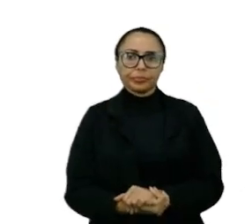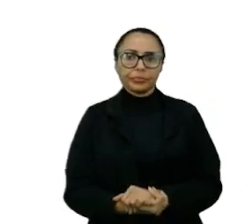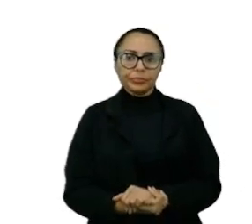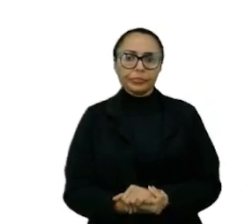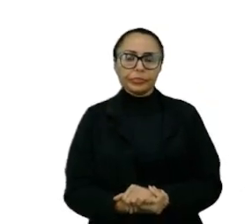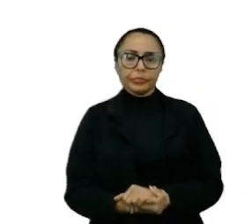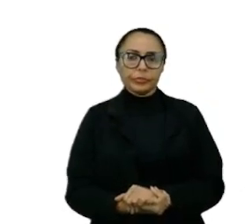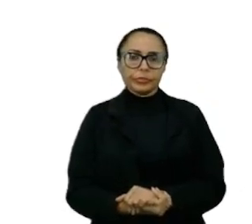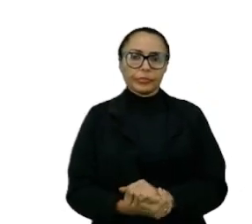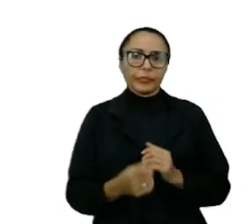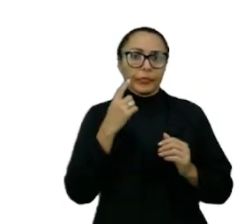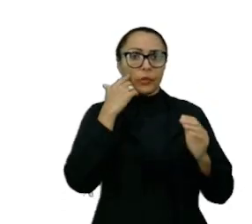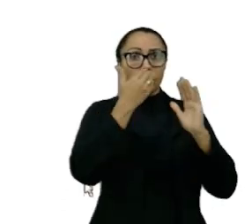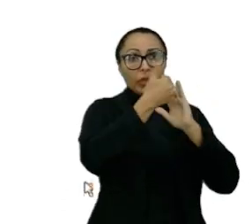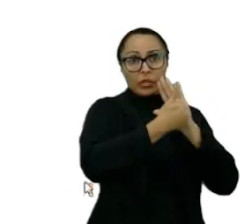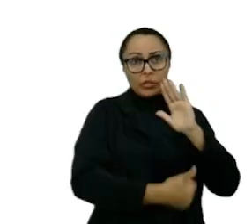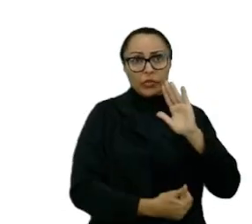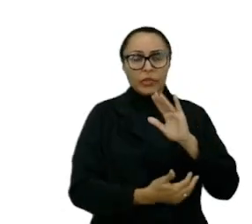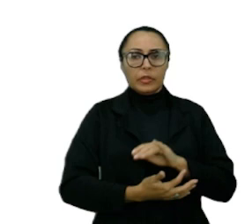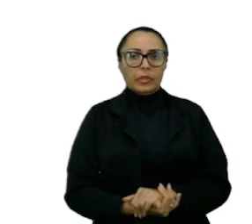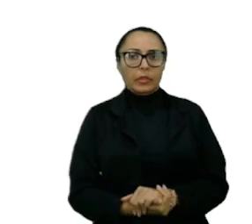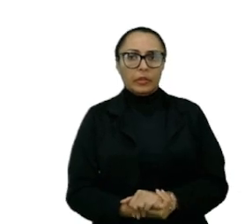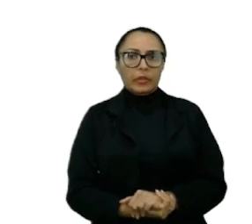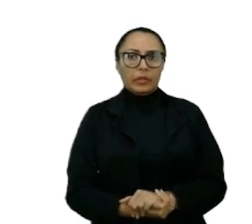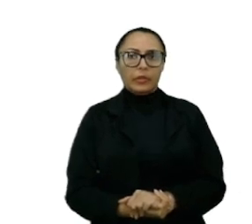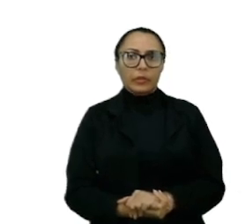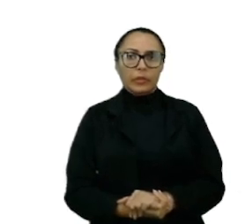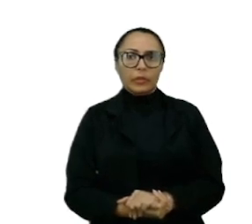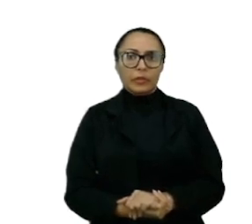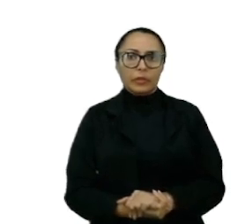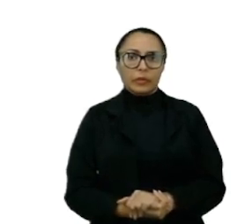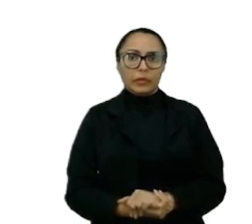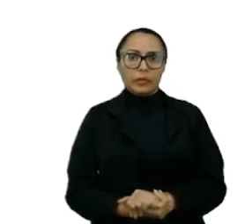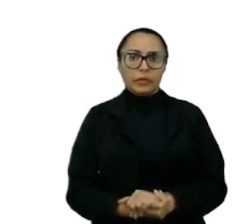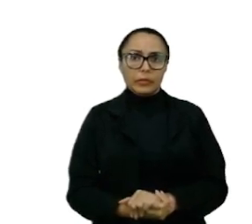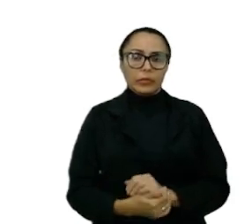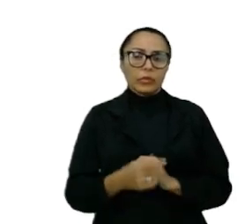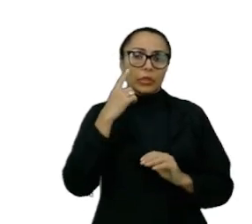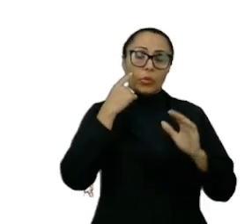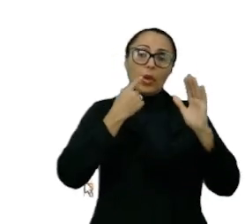o contrato de certificação. Então, o contrato é assinado,